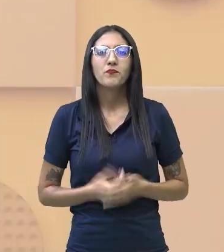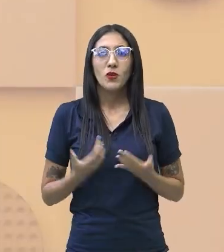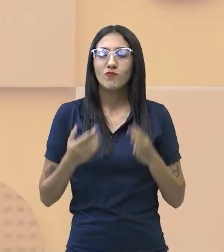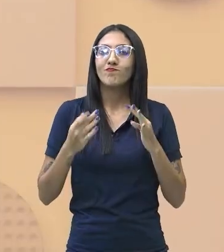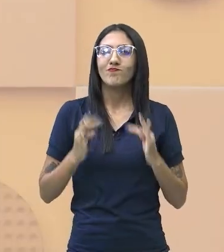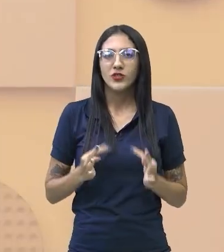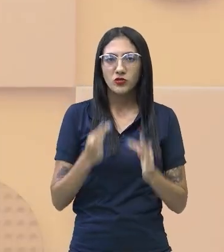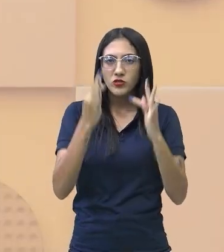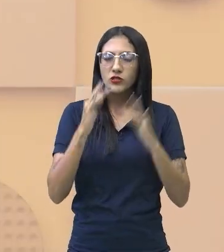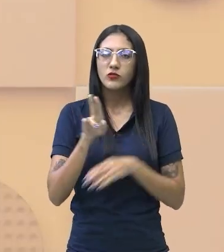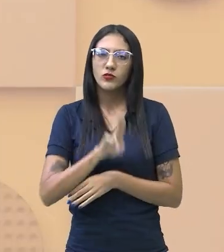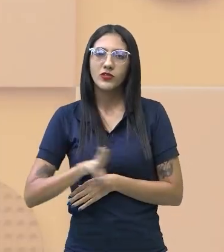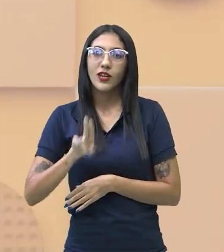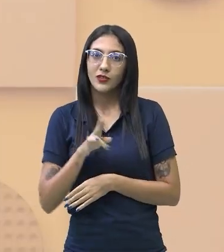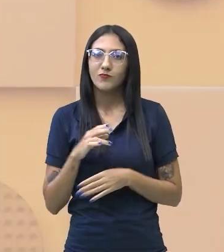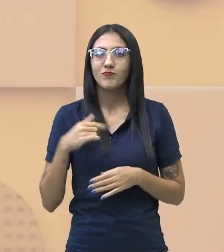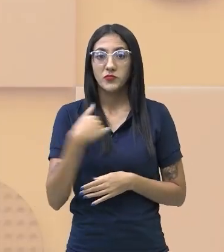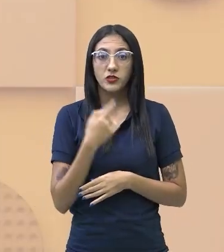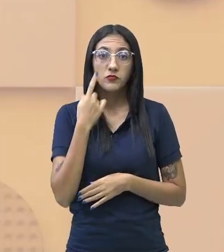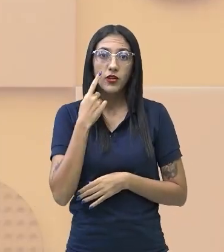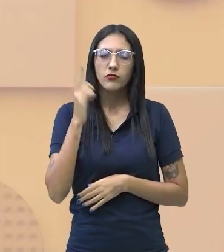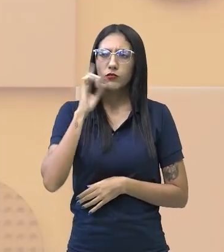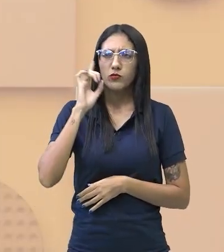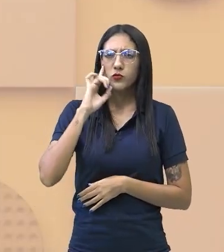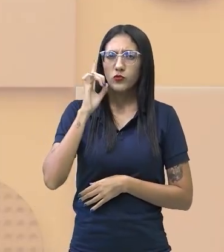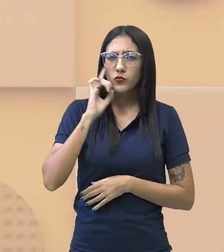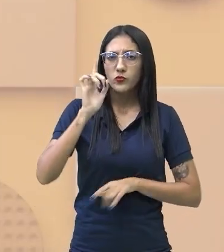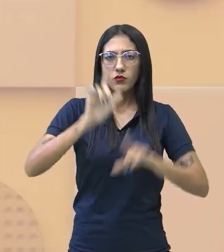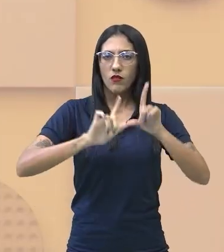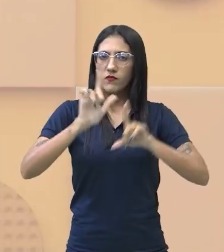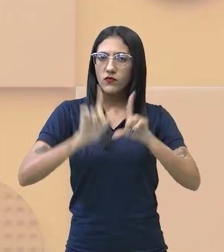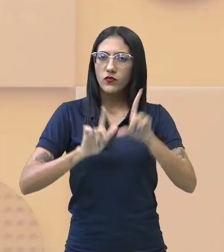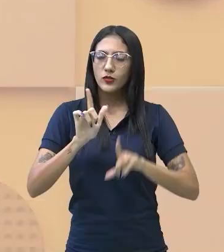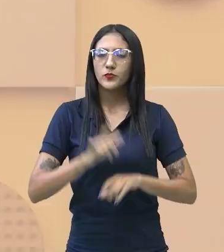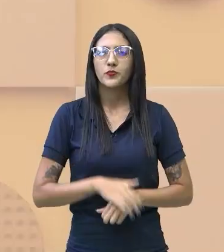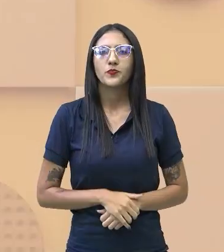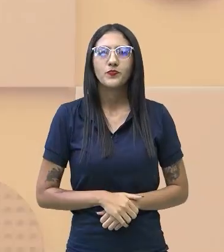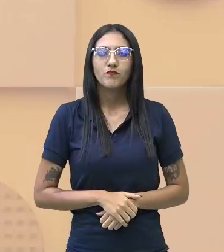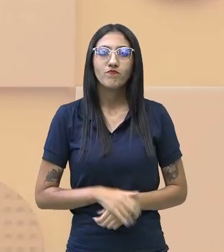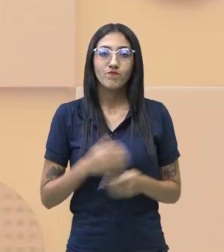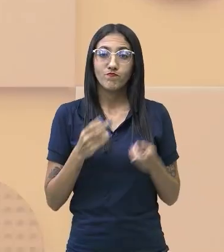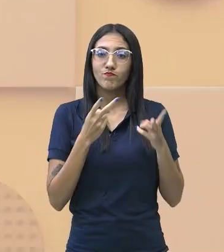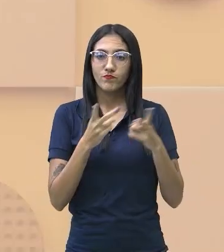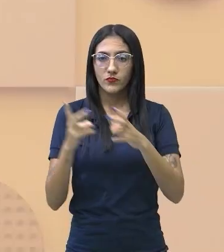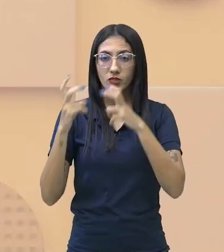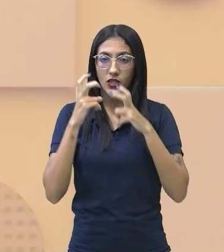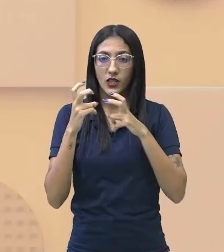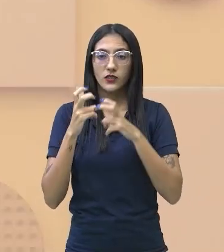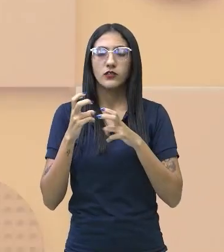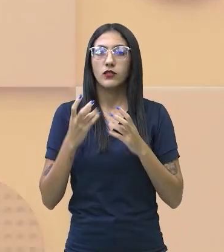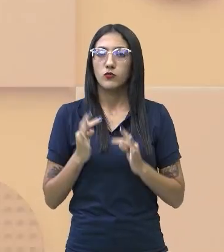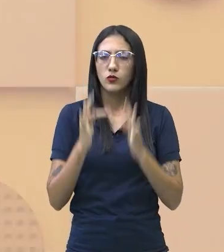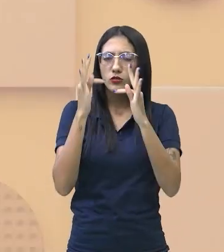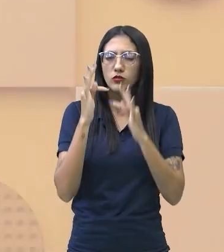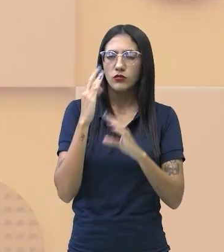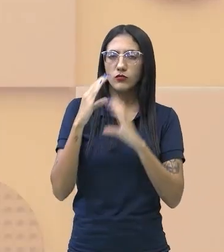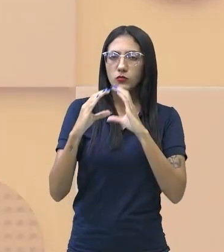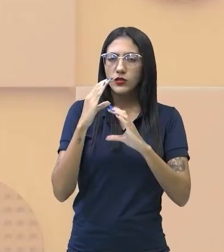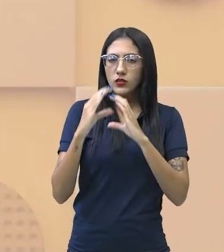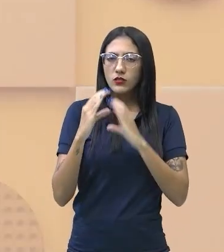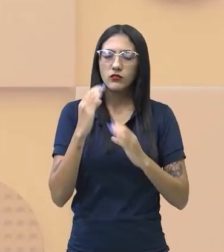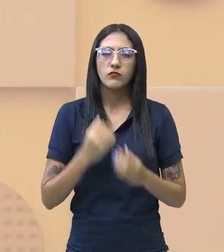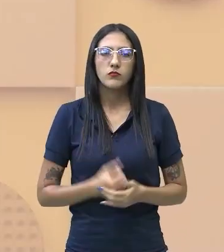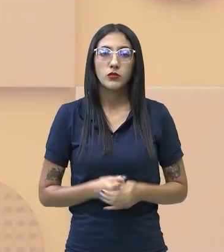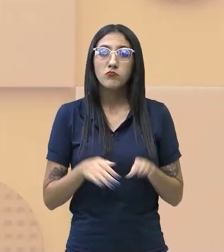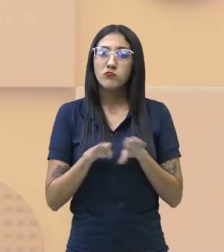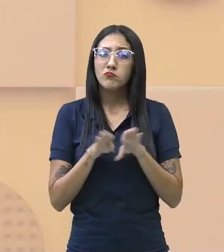gente assistiu isso muito ao vivo nos jornais, né? Então, percebe que essa parte da comunicação, né, e até mesmo da